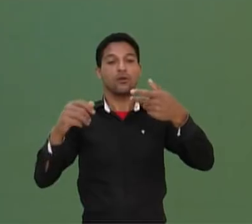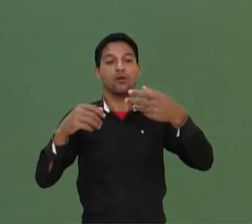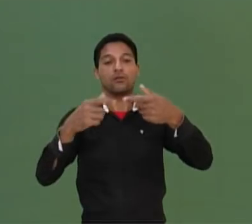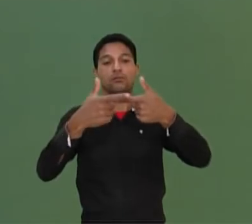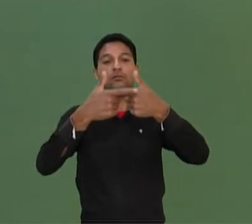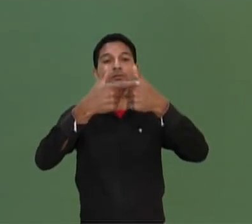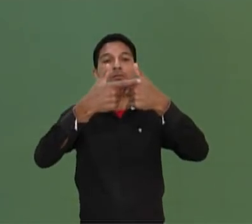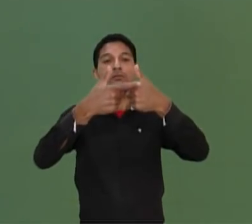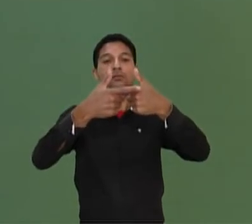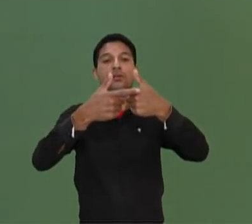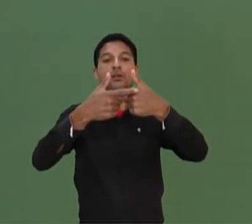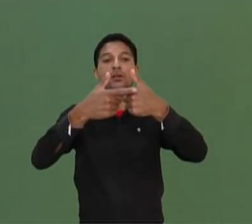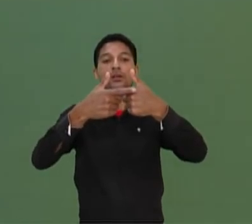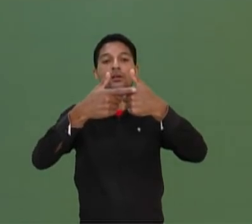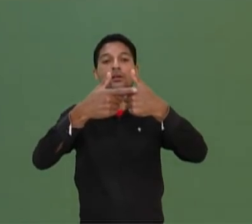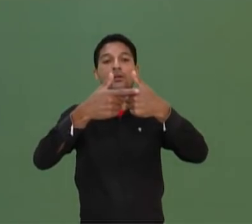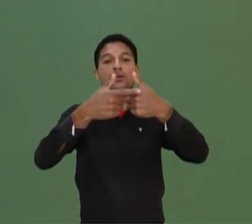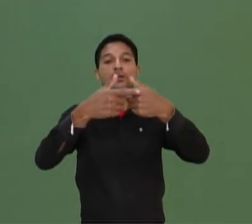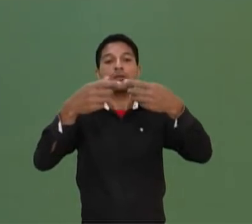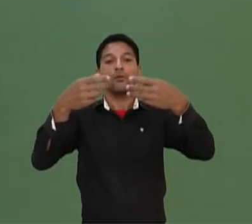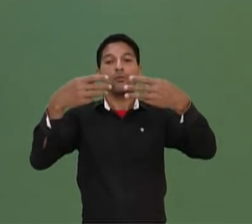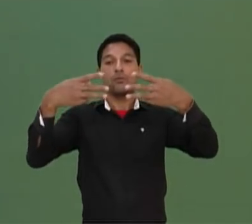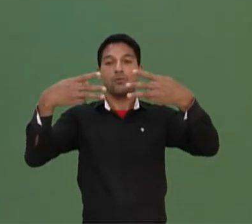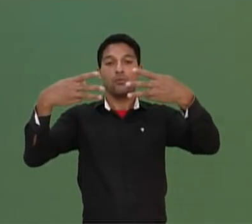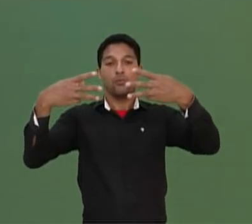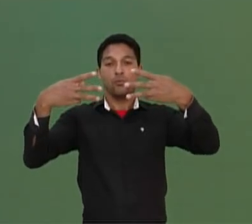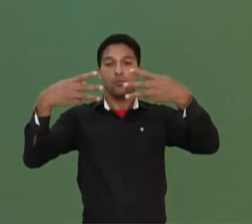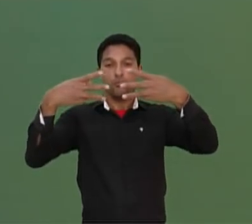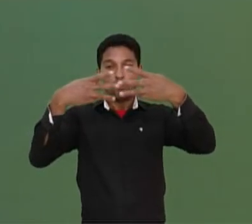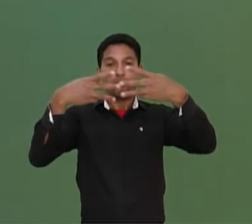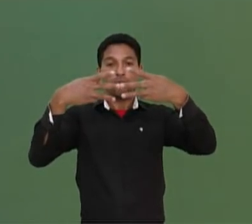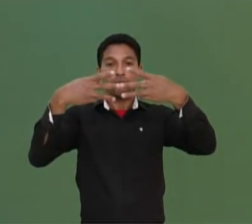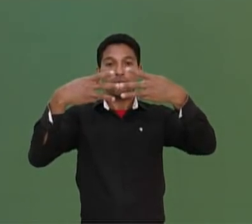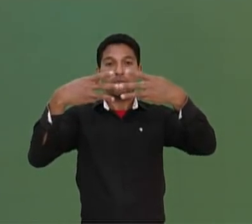lado com o ponto médio desse lado.